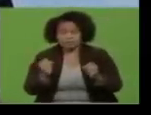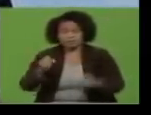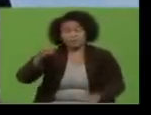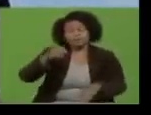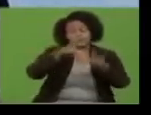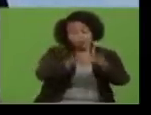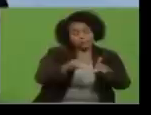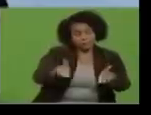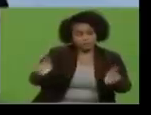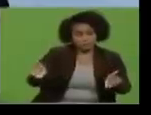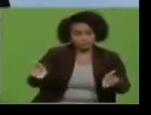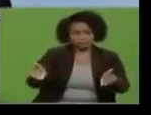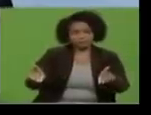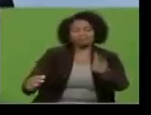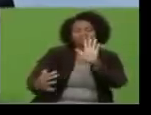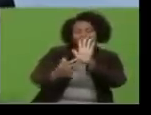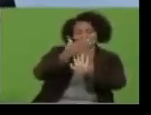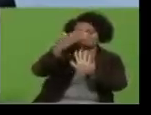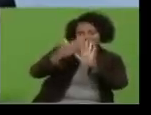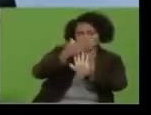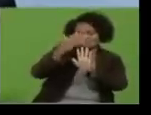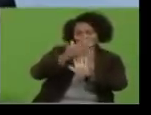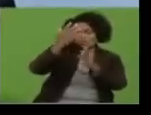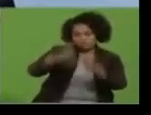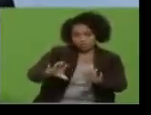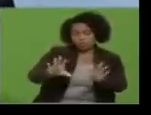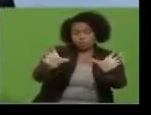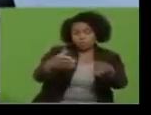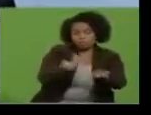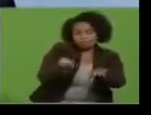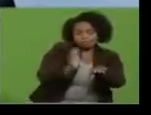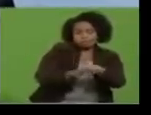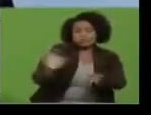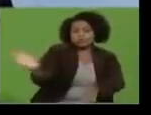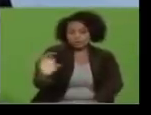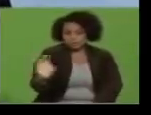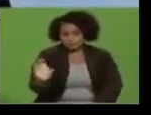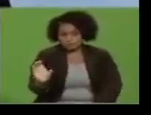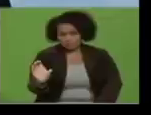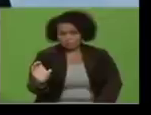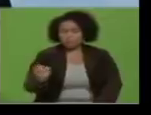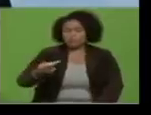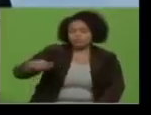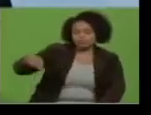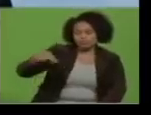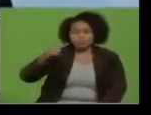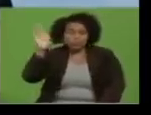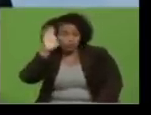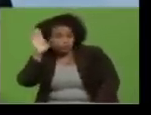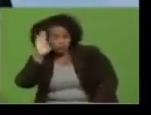devidamente aconselhados pela Comissão Técnico-Científica e ouvidos o Conselho